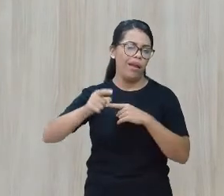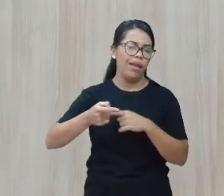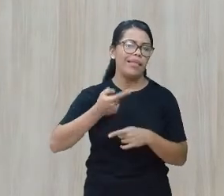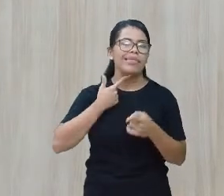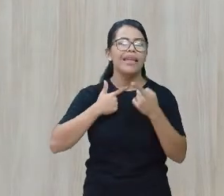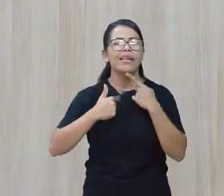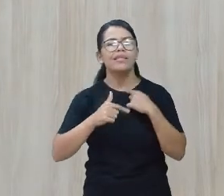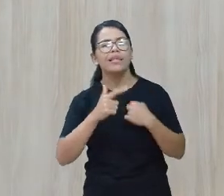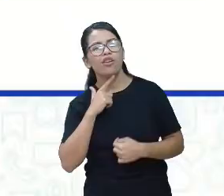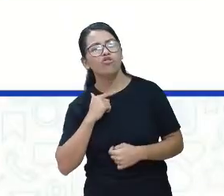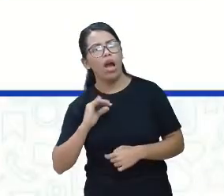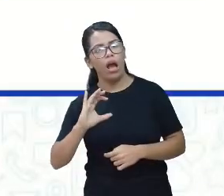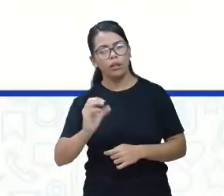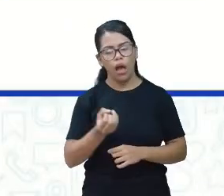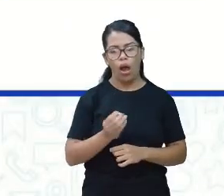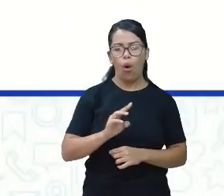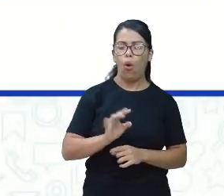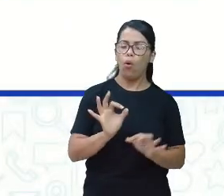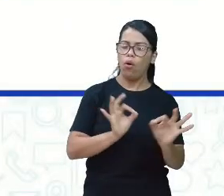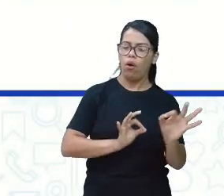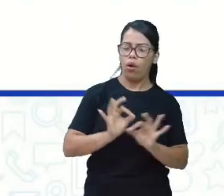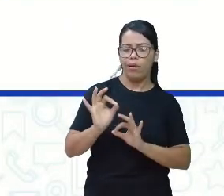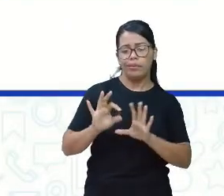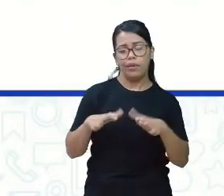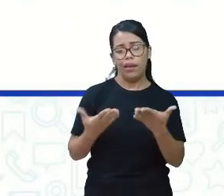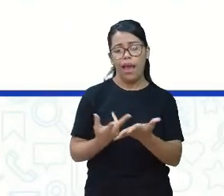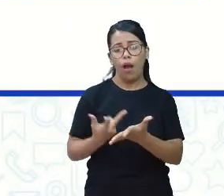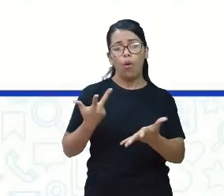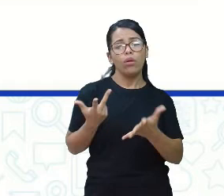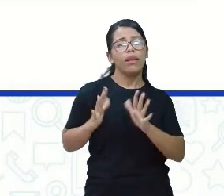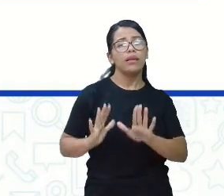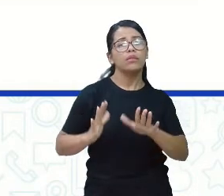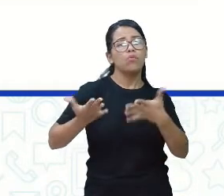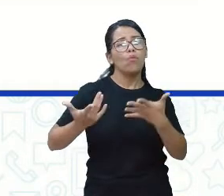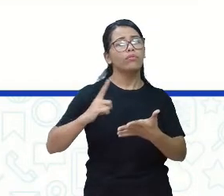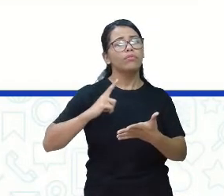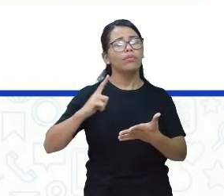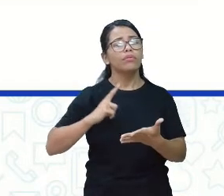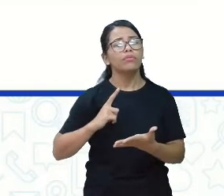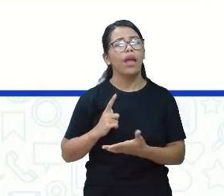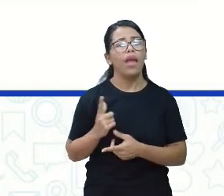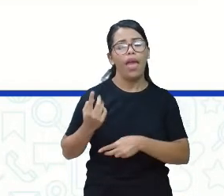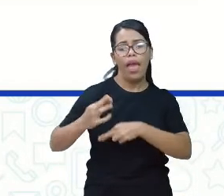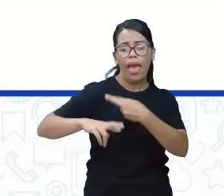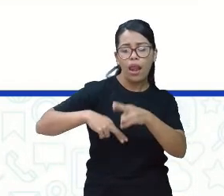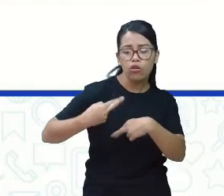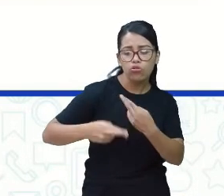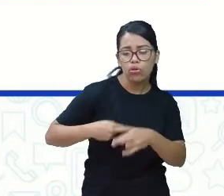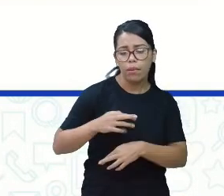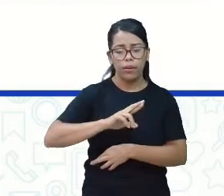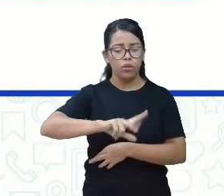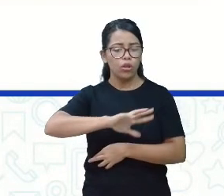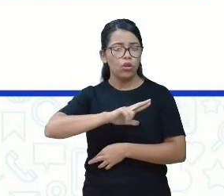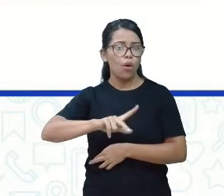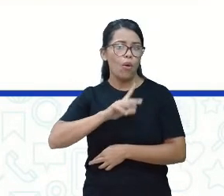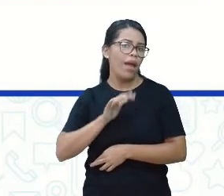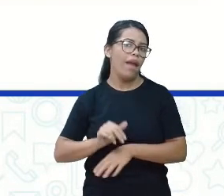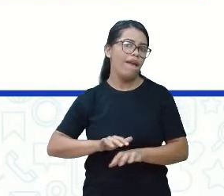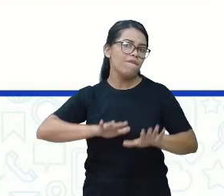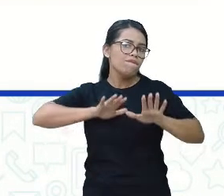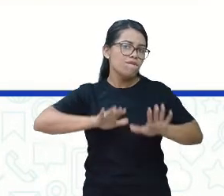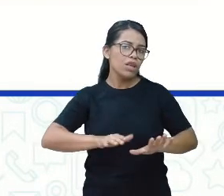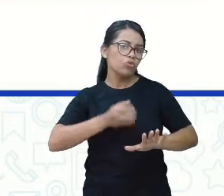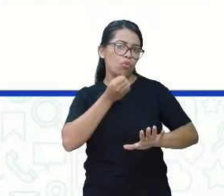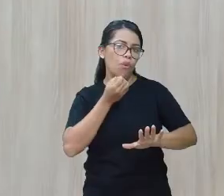acontece em meio a relacionamentos que não são estáveis, né? Sem estabilidade. Então,